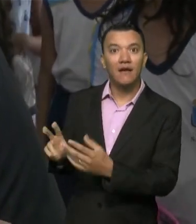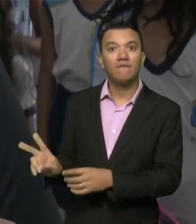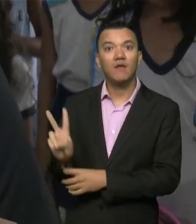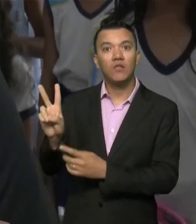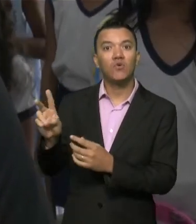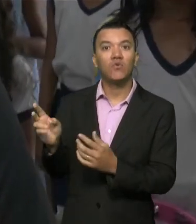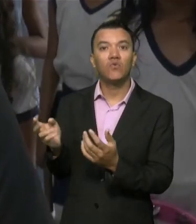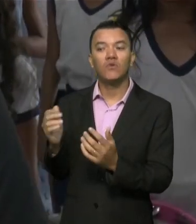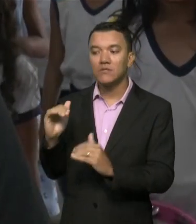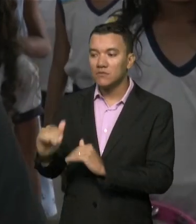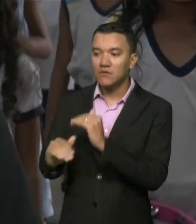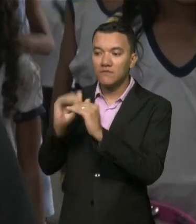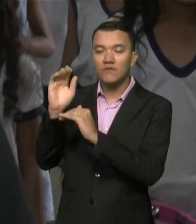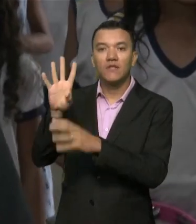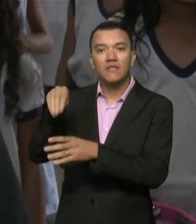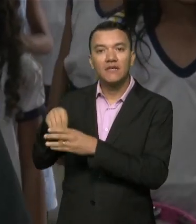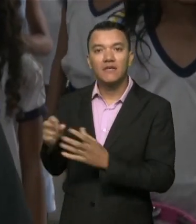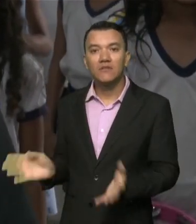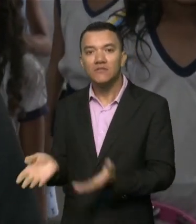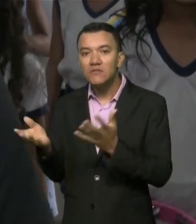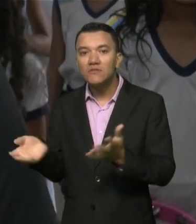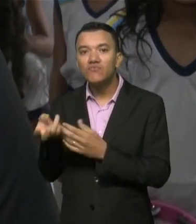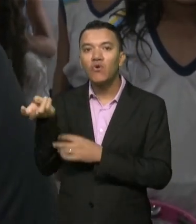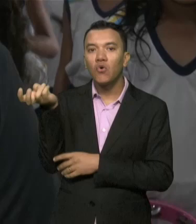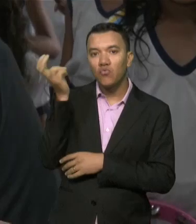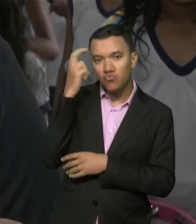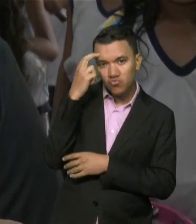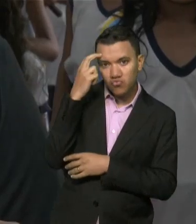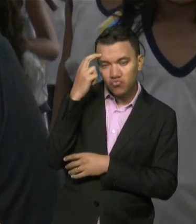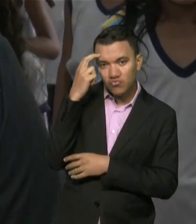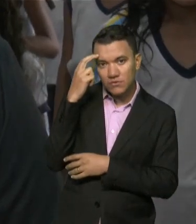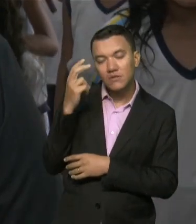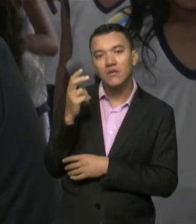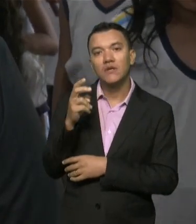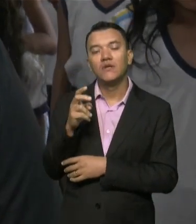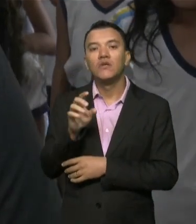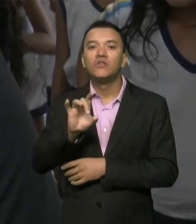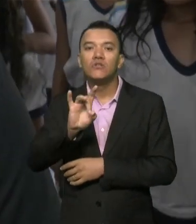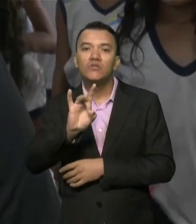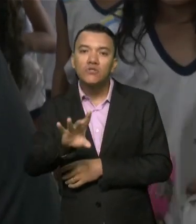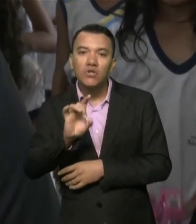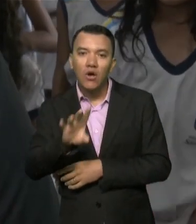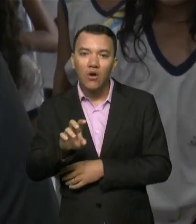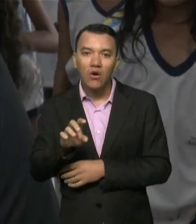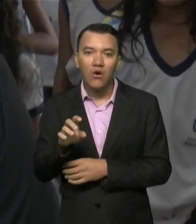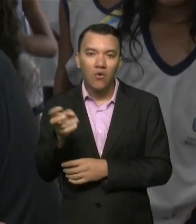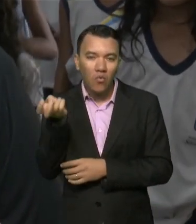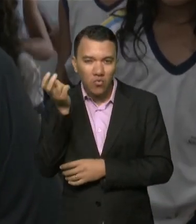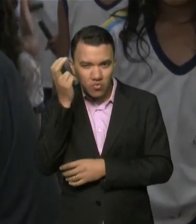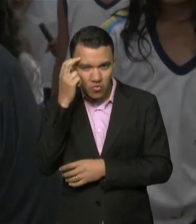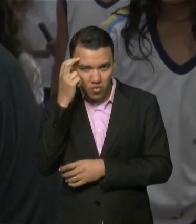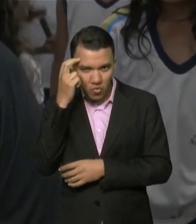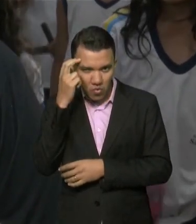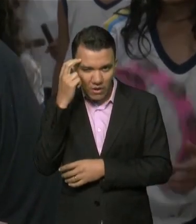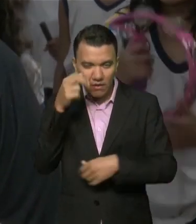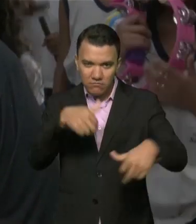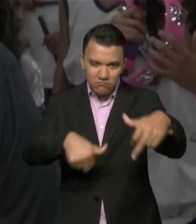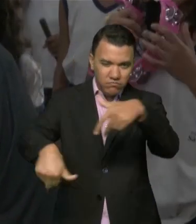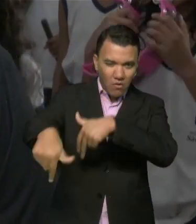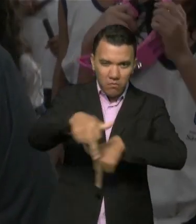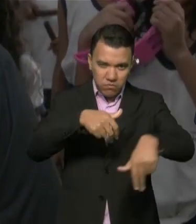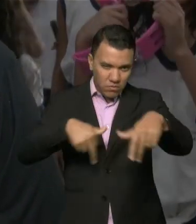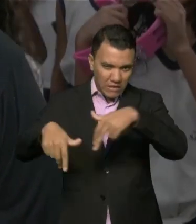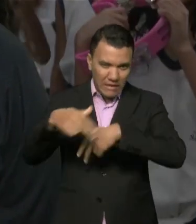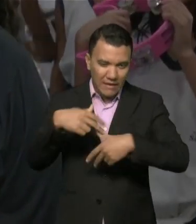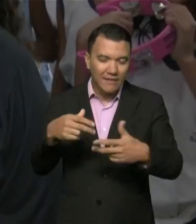desenvolvem dentro do incentivo à cultura, né? Não só a nossa cultura popular, que ela é tão bem trabalhada